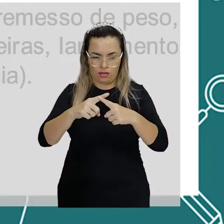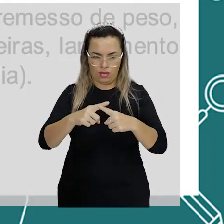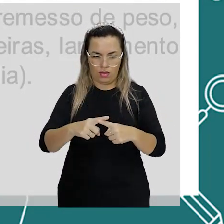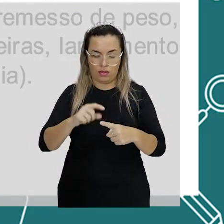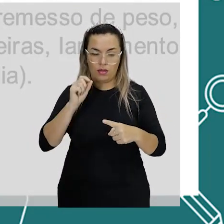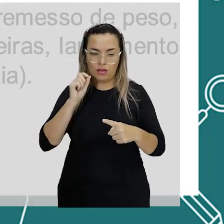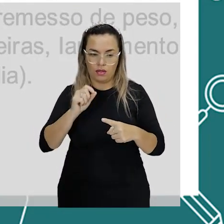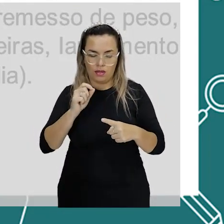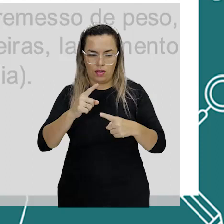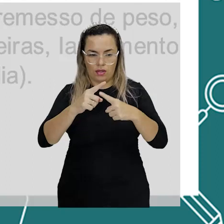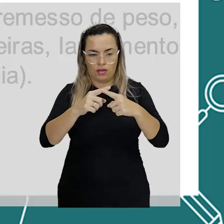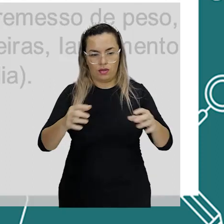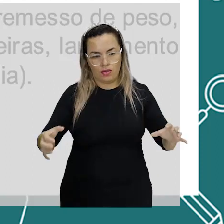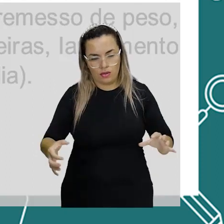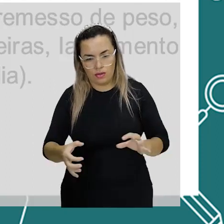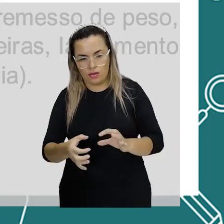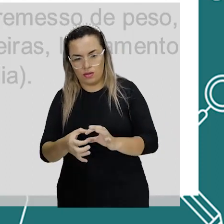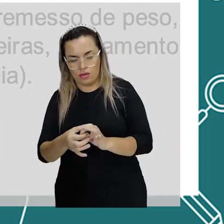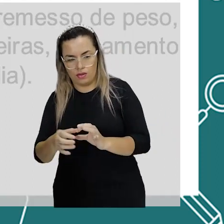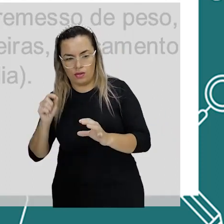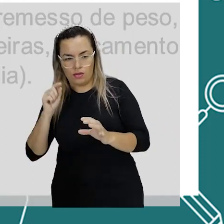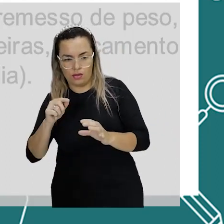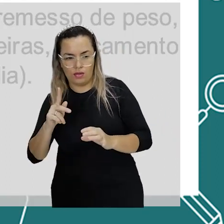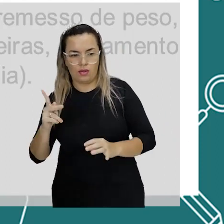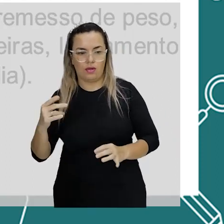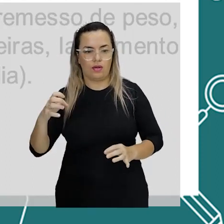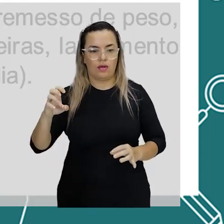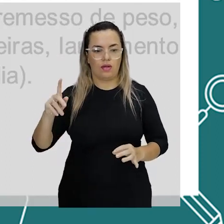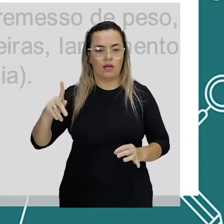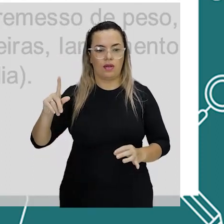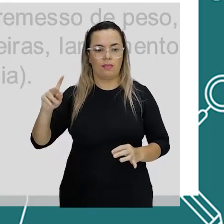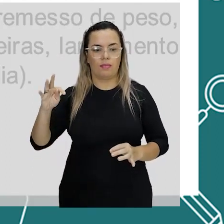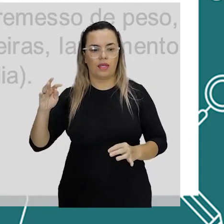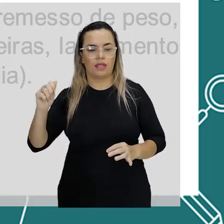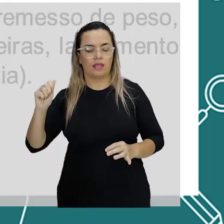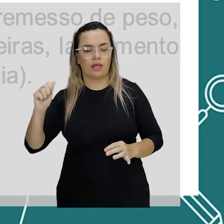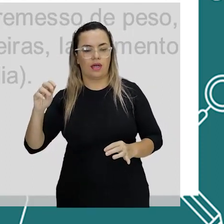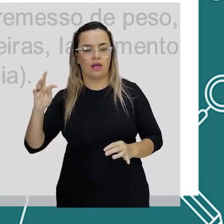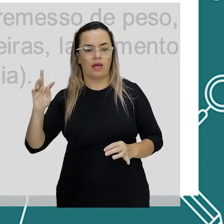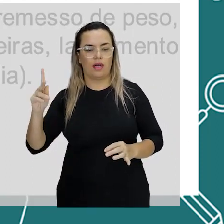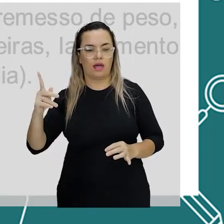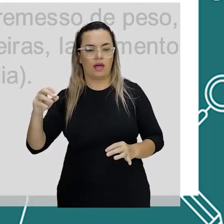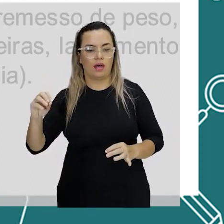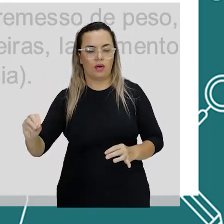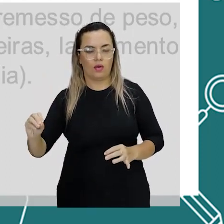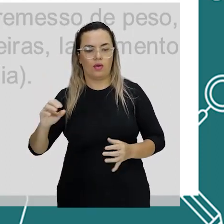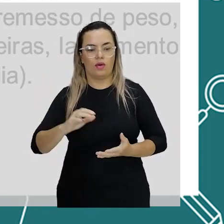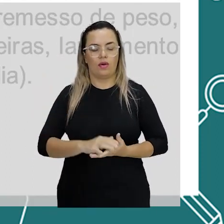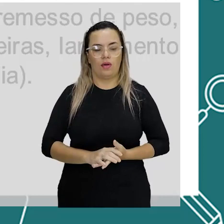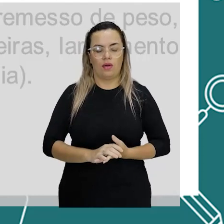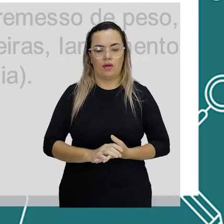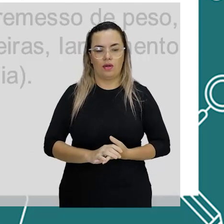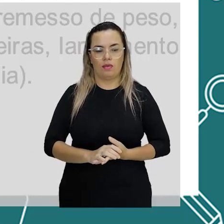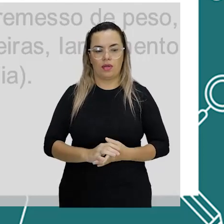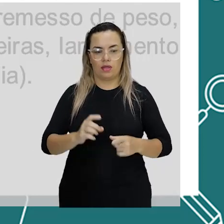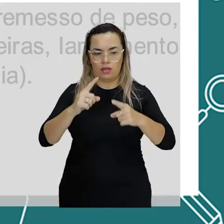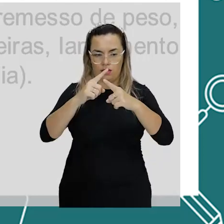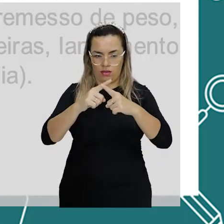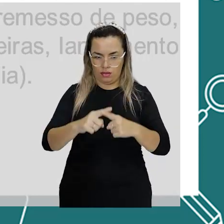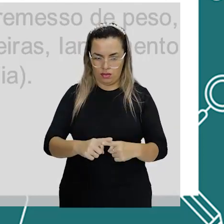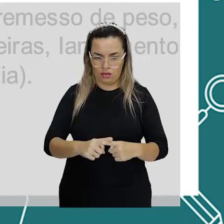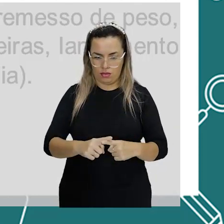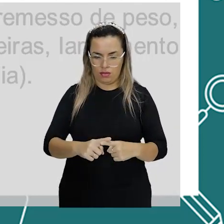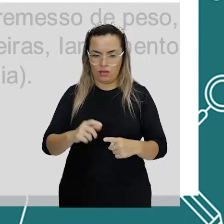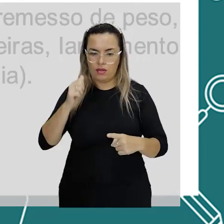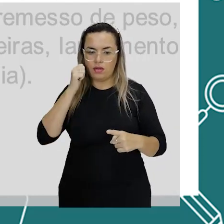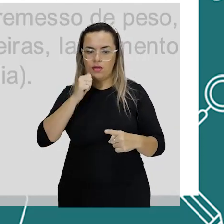são as provas combinadas? Tem o heptatlo e o decatlo. O heptatlo, prova de atletismo feminino